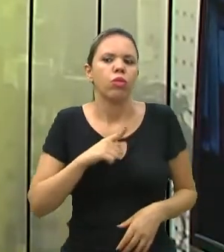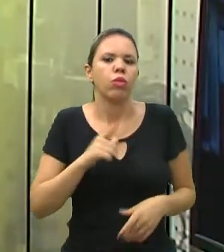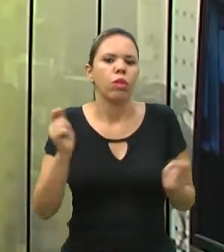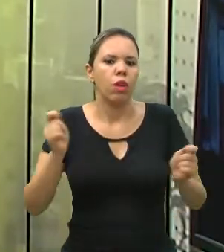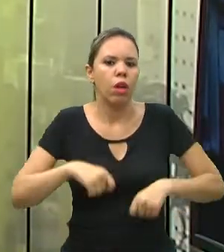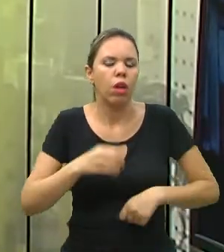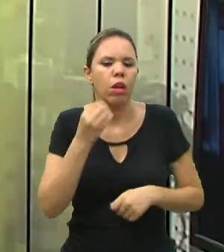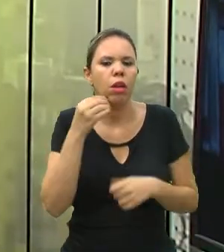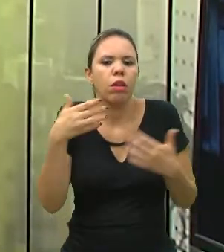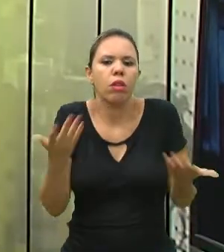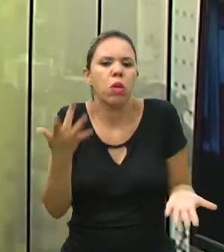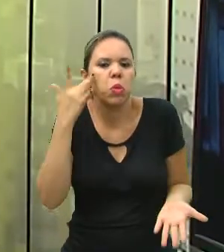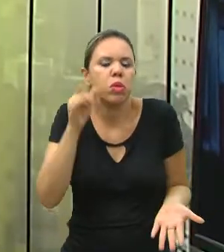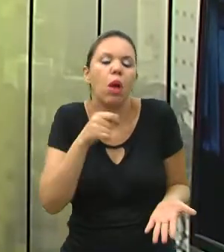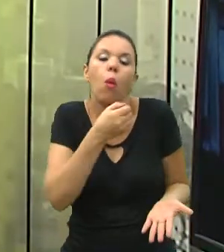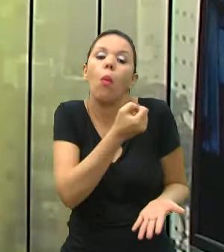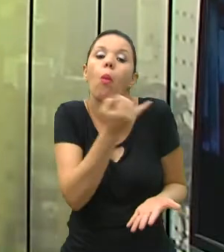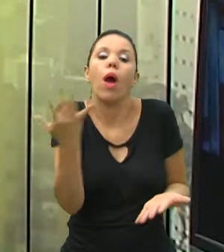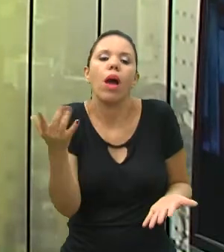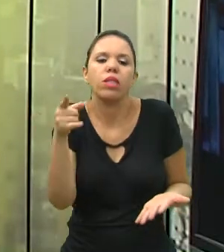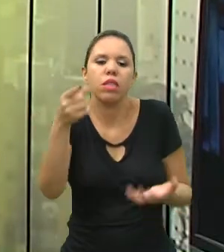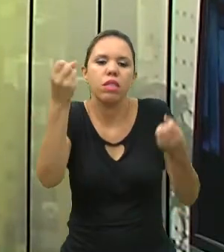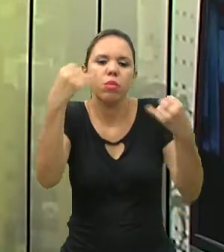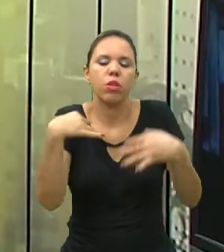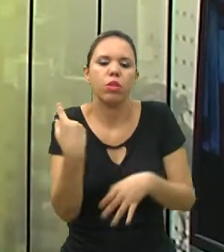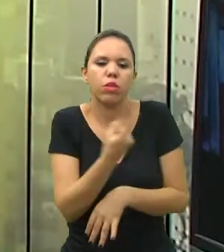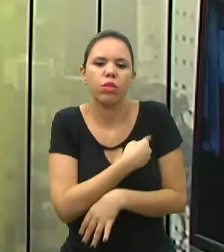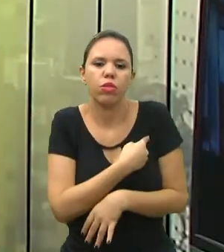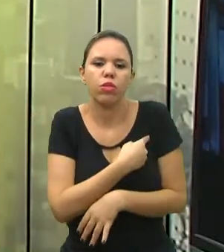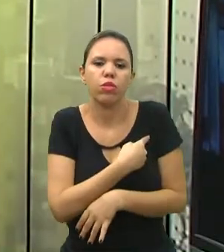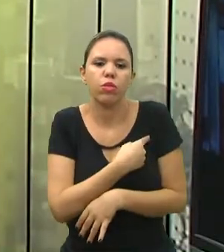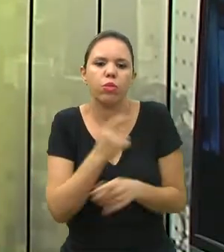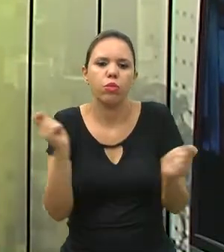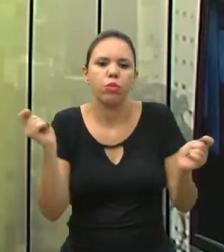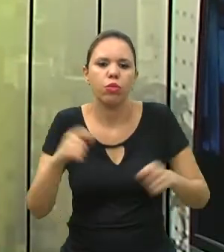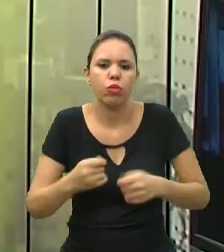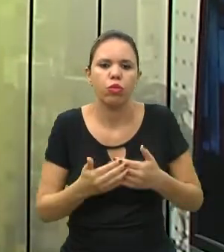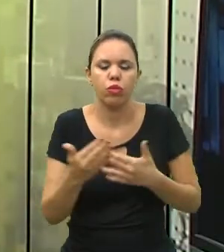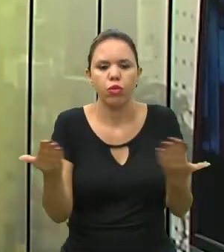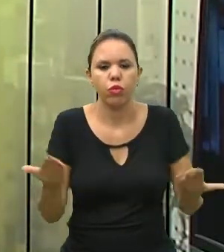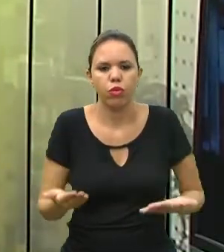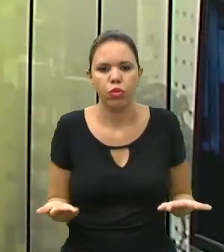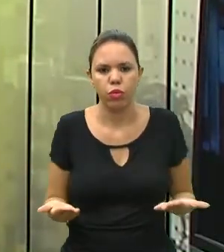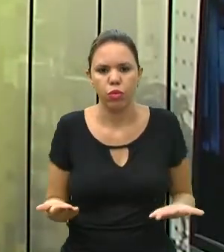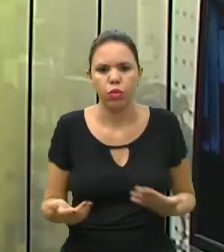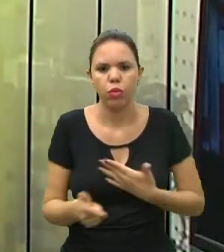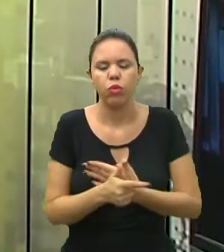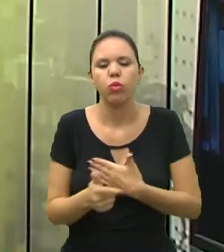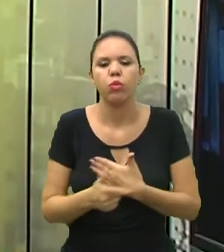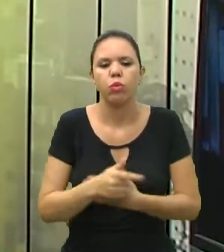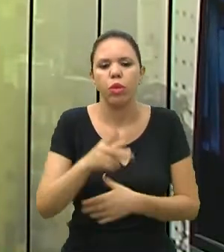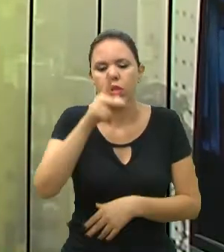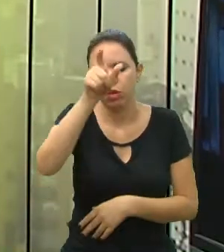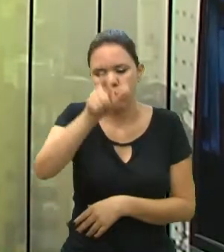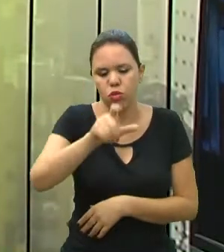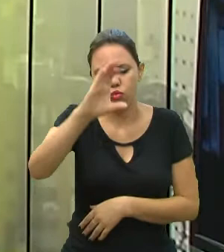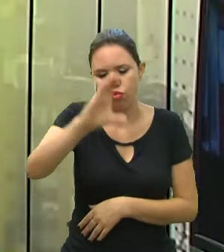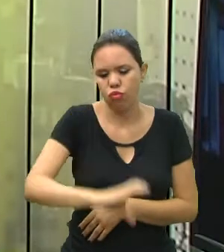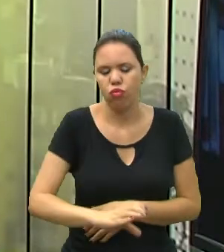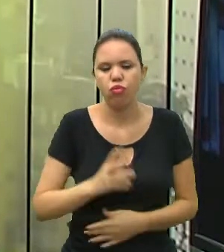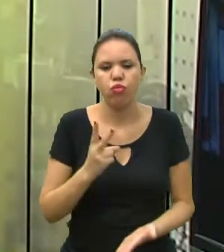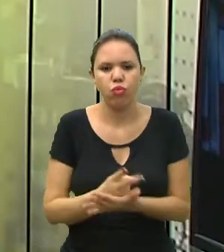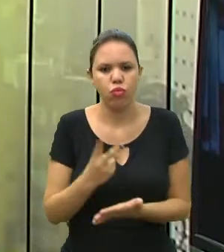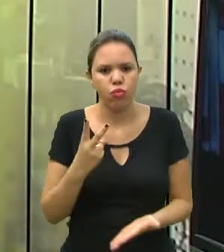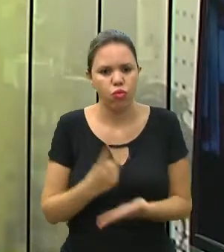cenários possíveis, não sabemos quais são, se você quiser explicar para a gente alguns cenários possíveis a partir de agora, mas o papel do cidadão